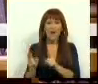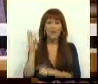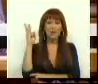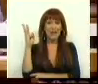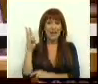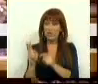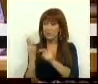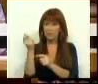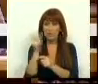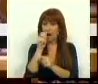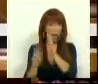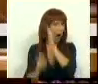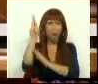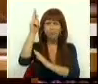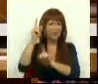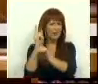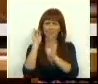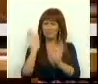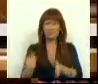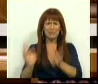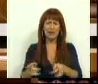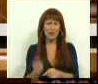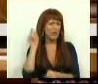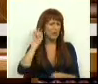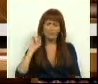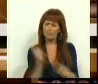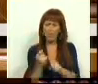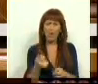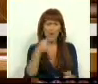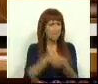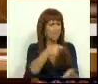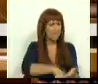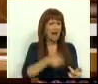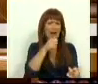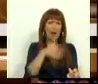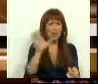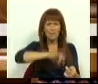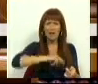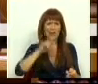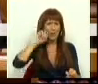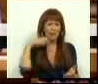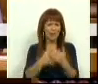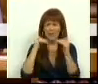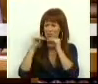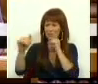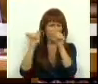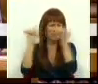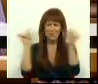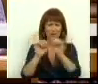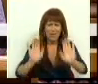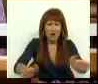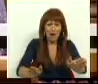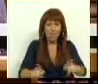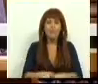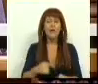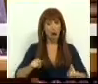da água porque não precisa de cobrar mais valor pela água para garantir a sustentabilidade do sistema. O sistema